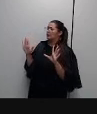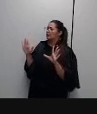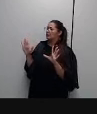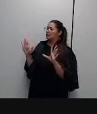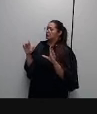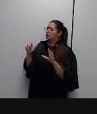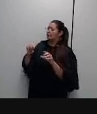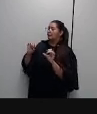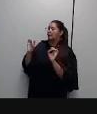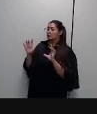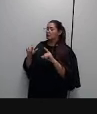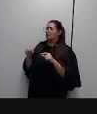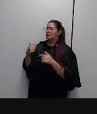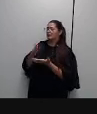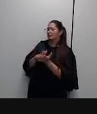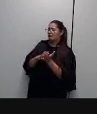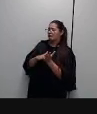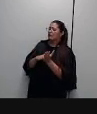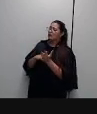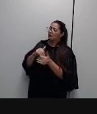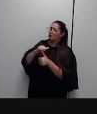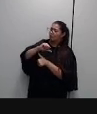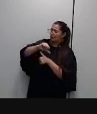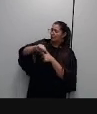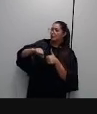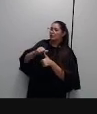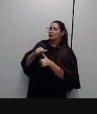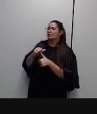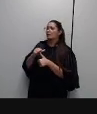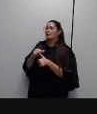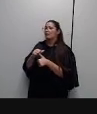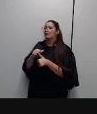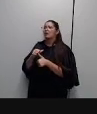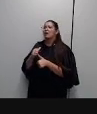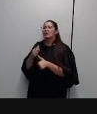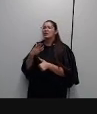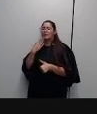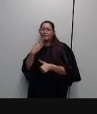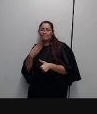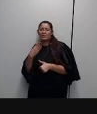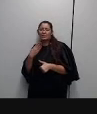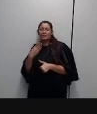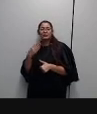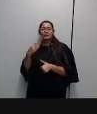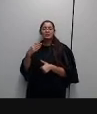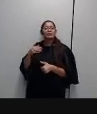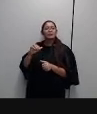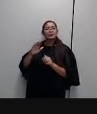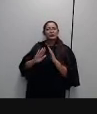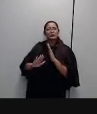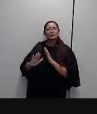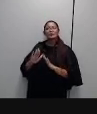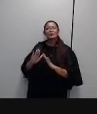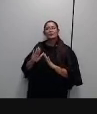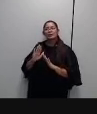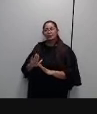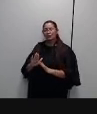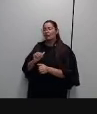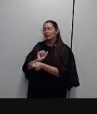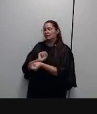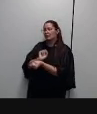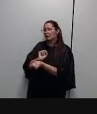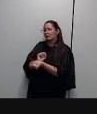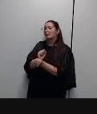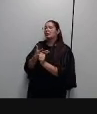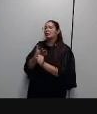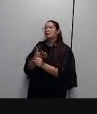mas de qualquer maneira para não continuar implicando um acordo que a justamente uma hora esperando o entendimento equivocado embora